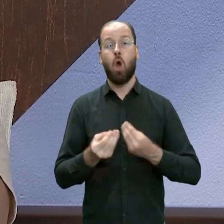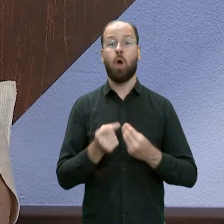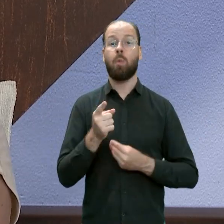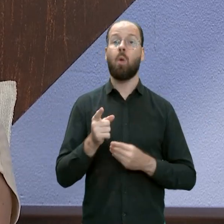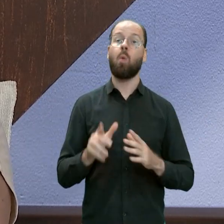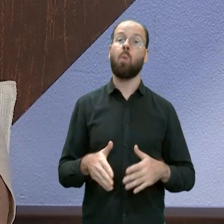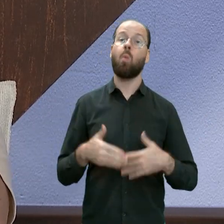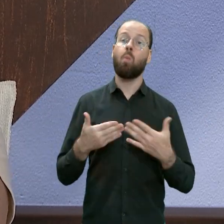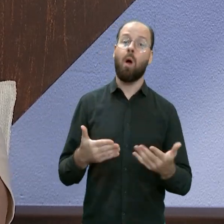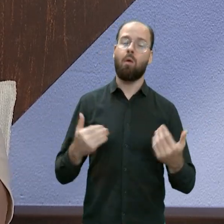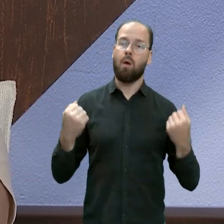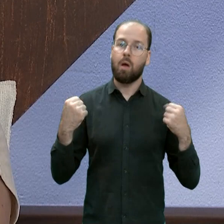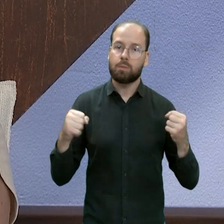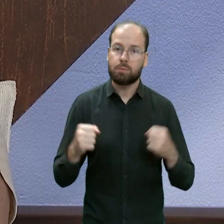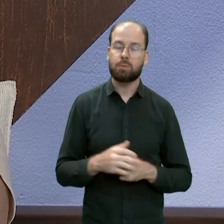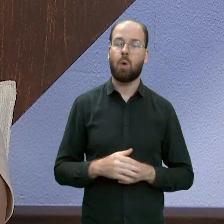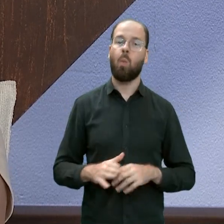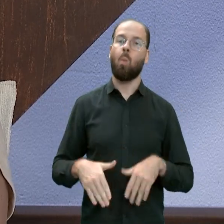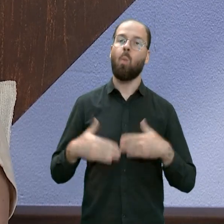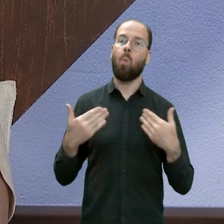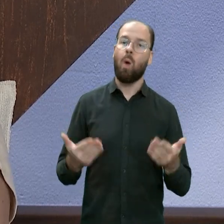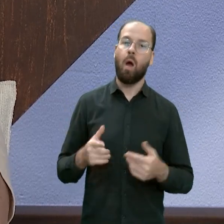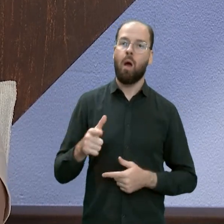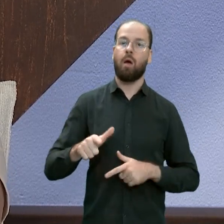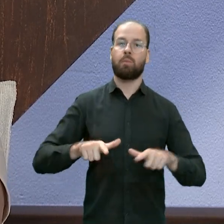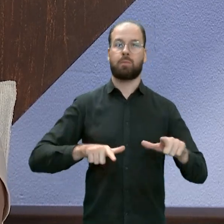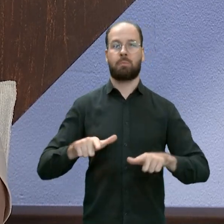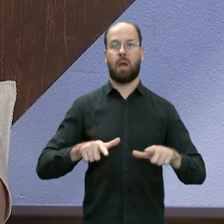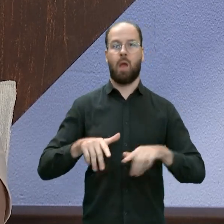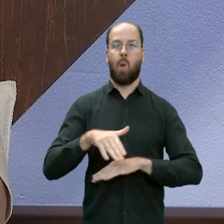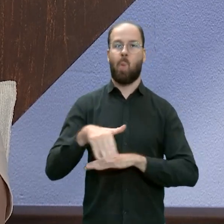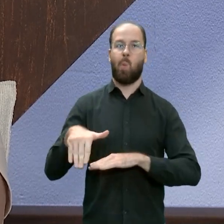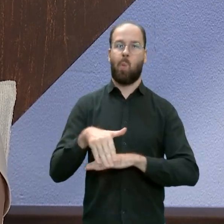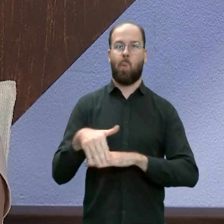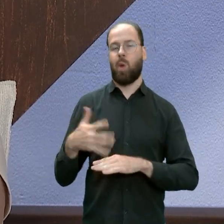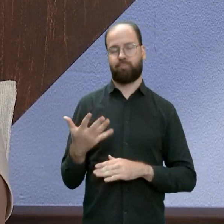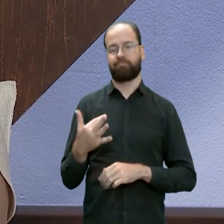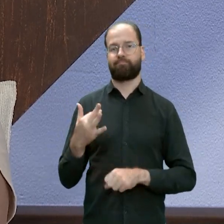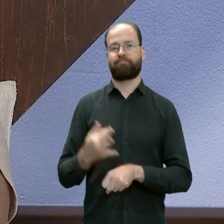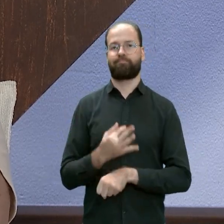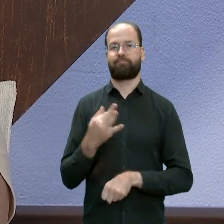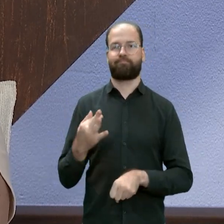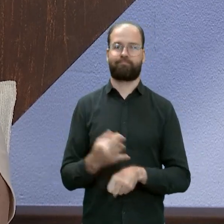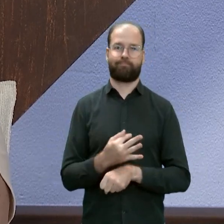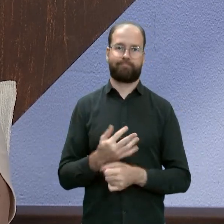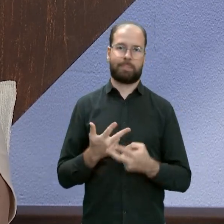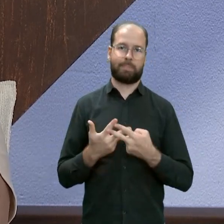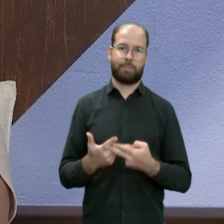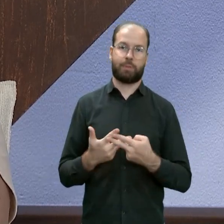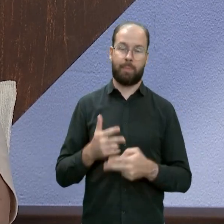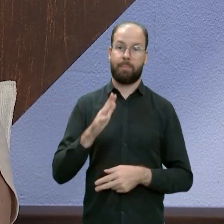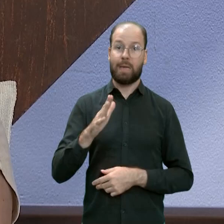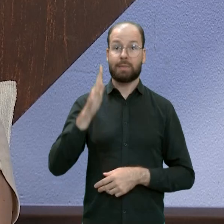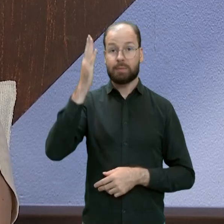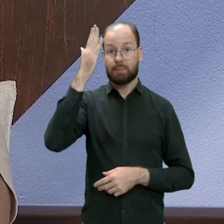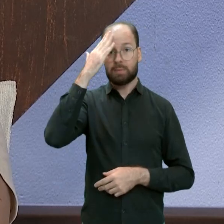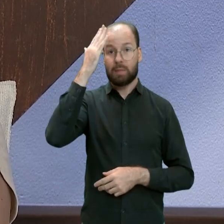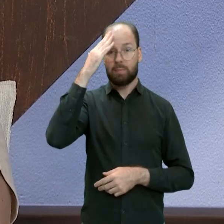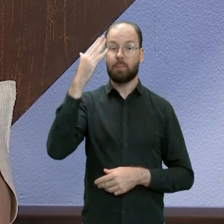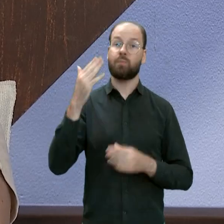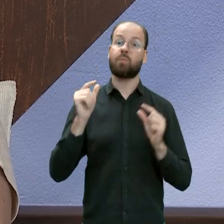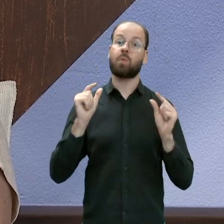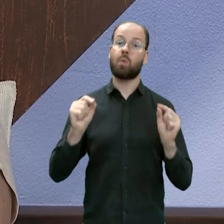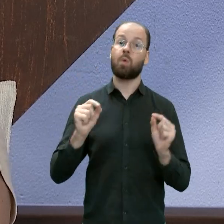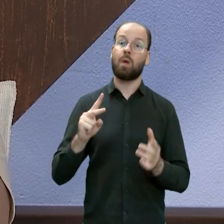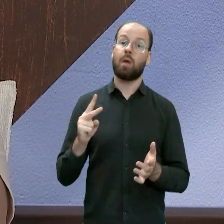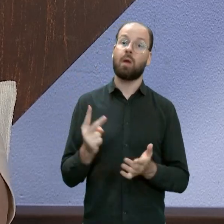qual o seu exercício, quem trabalha na rua não tem muito o que escolher, mas pelo menos a gente vai saber o que está